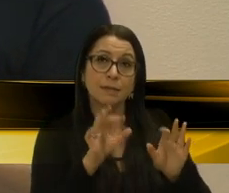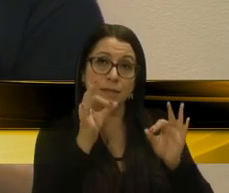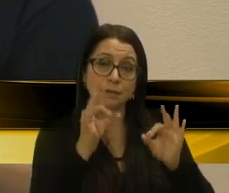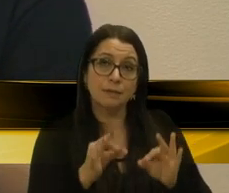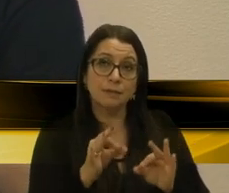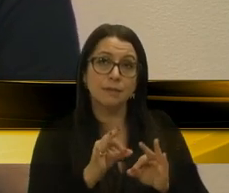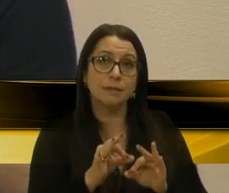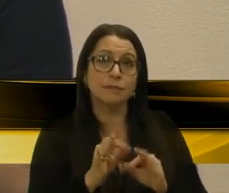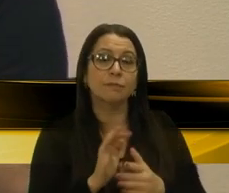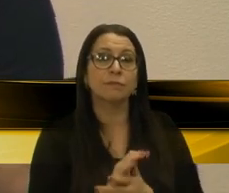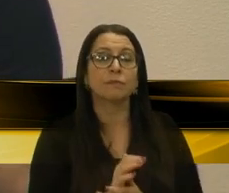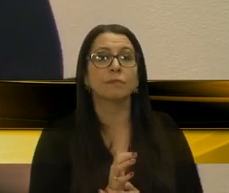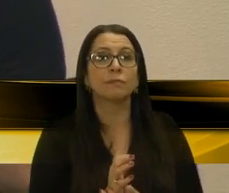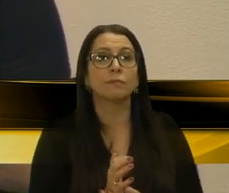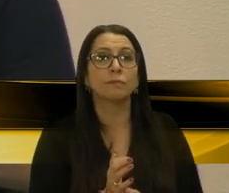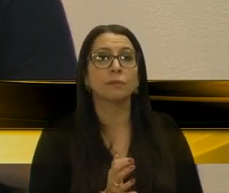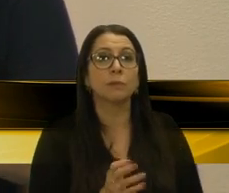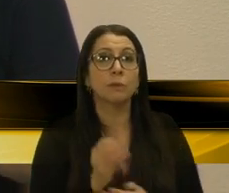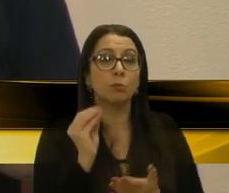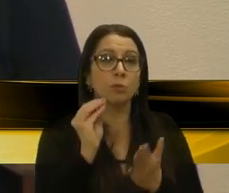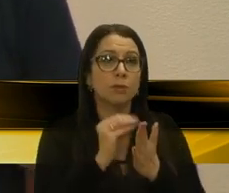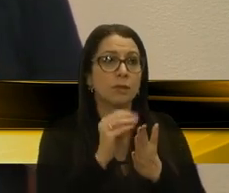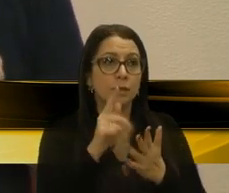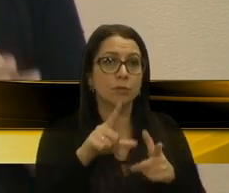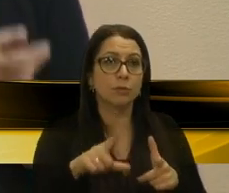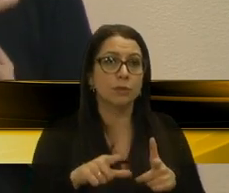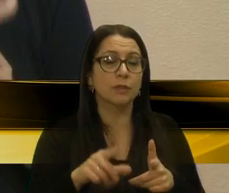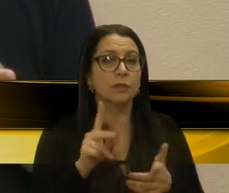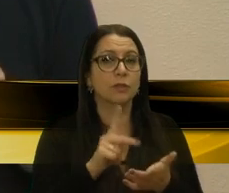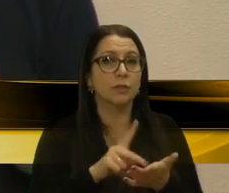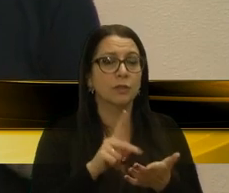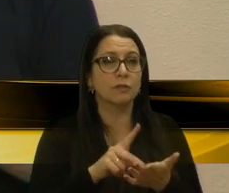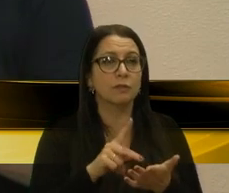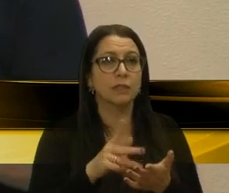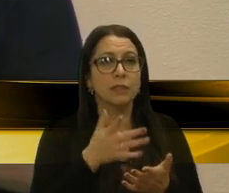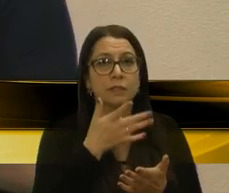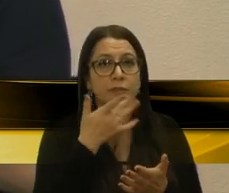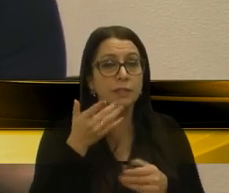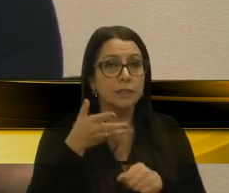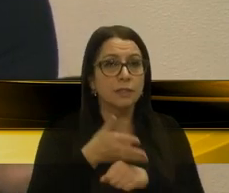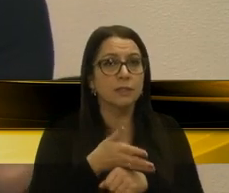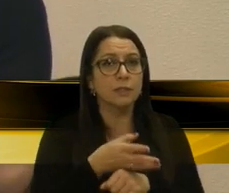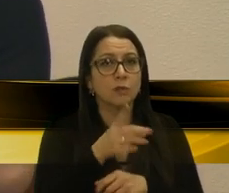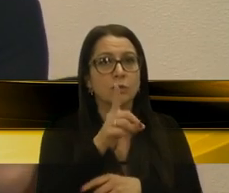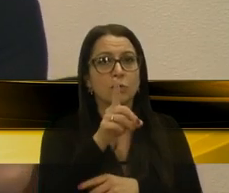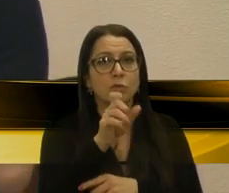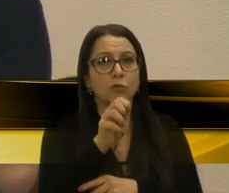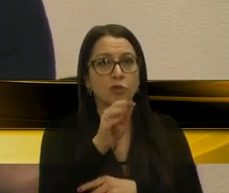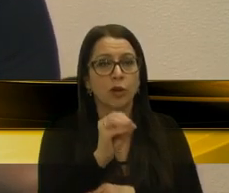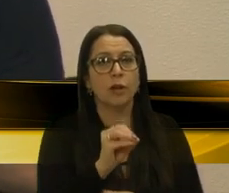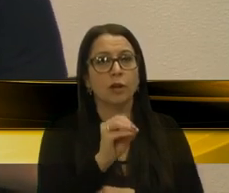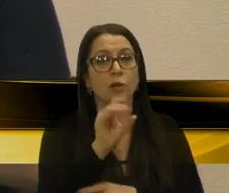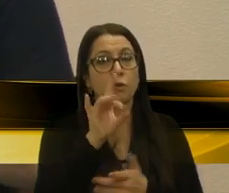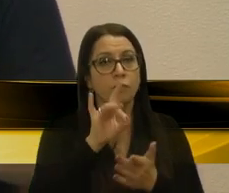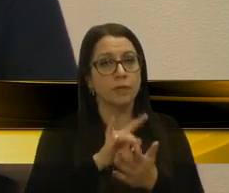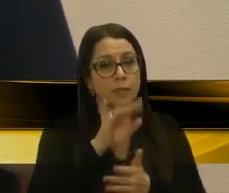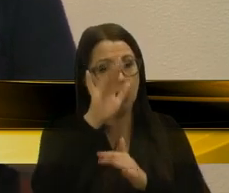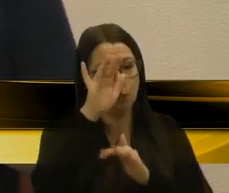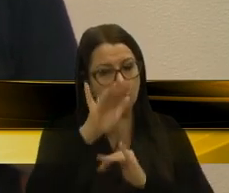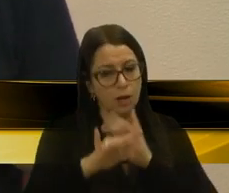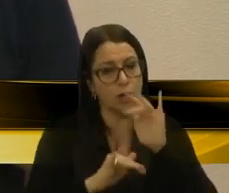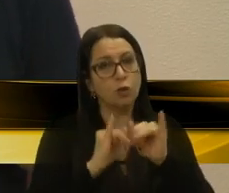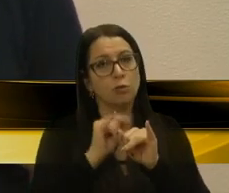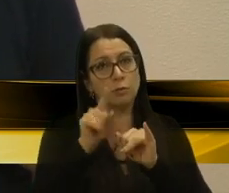claras, precisam ser colocadas em um lugar e de fácil acesso. O Diário Oficial Eletrônico do município é